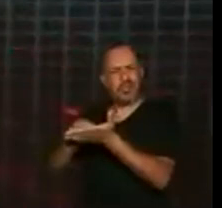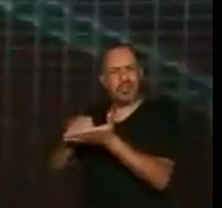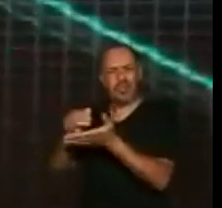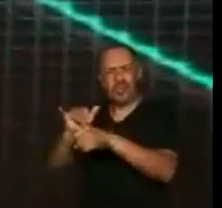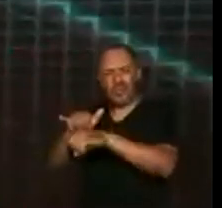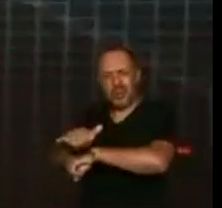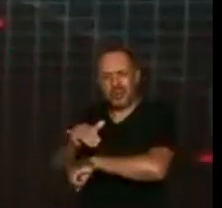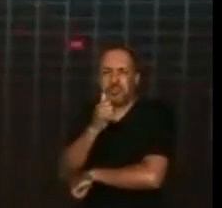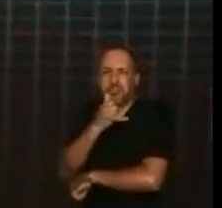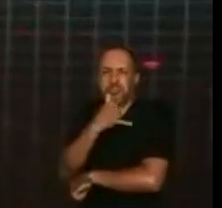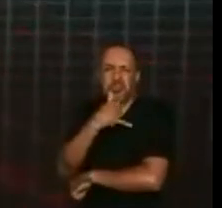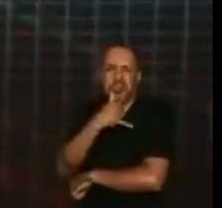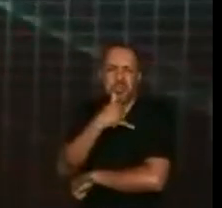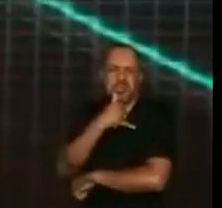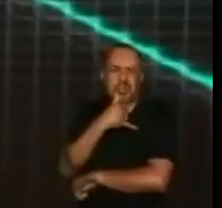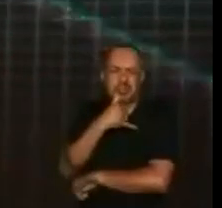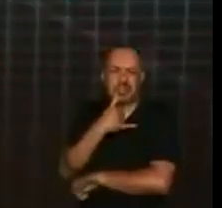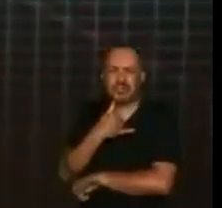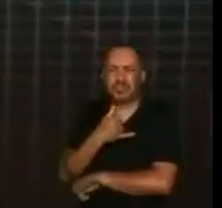demais, me deixa para baixo,